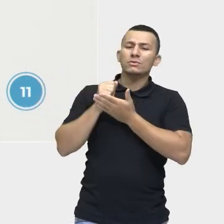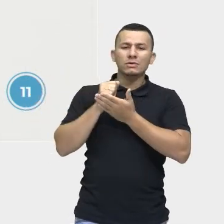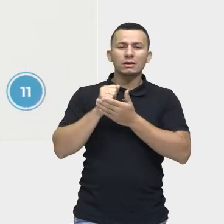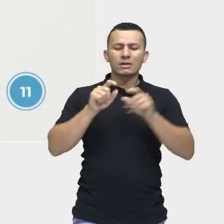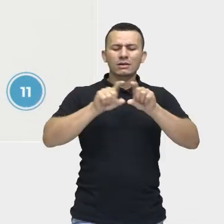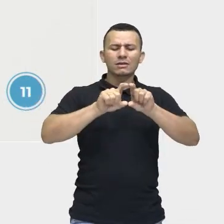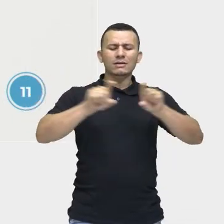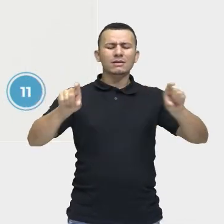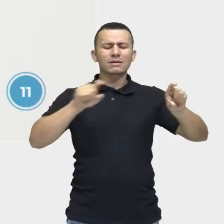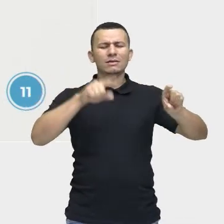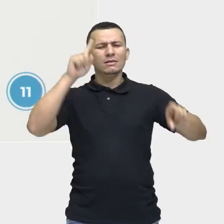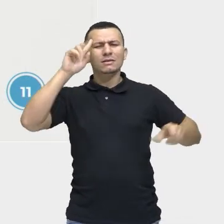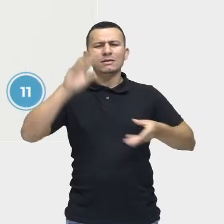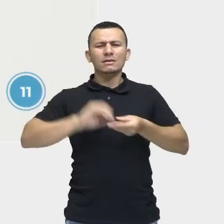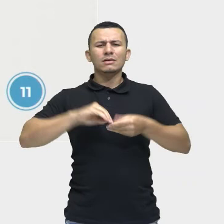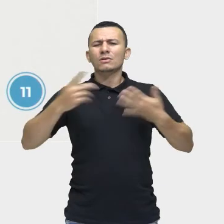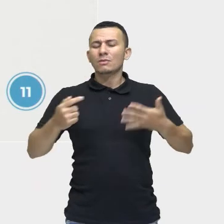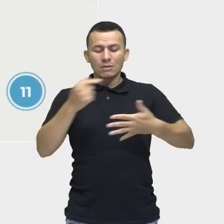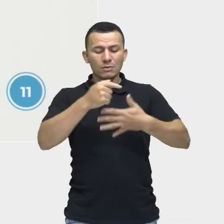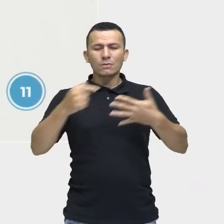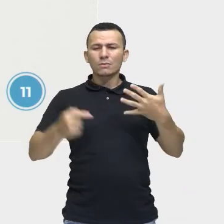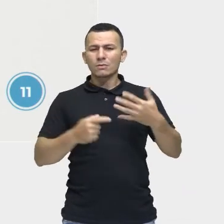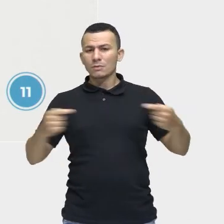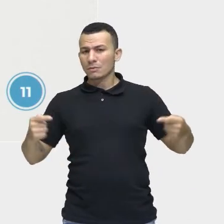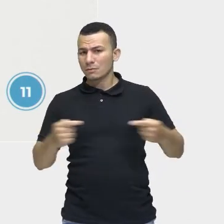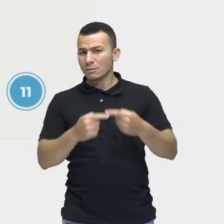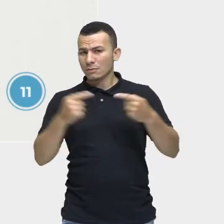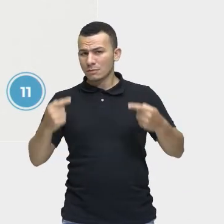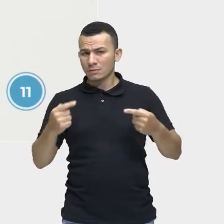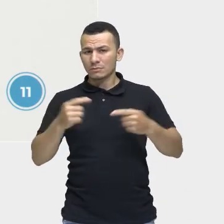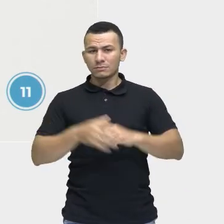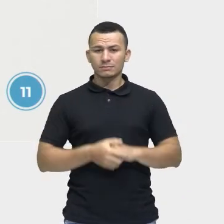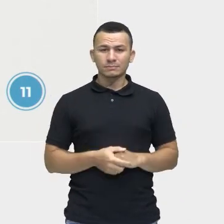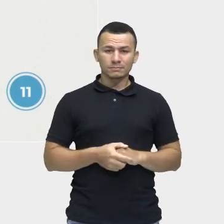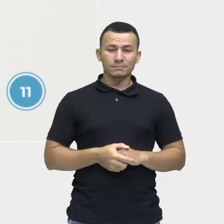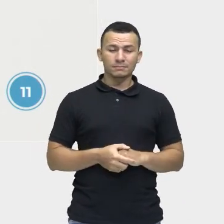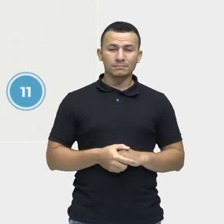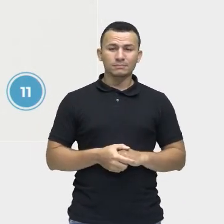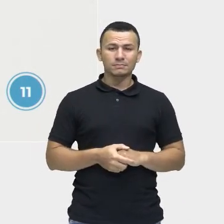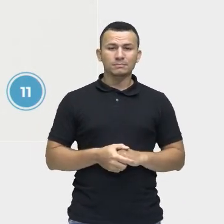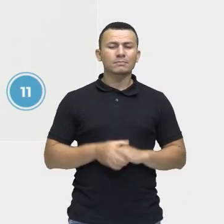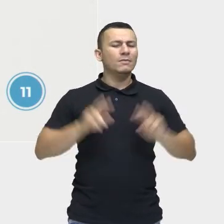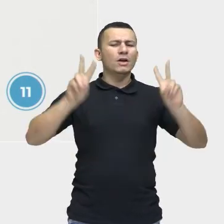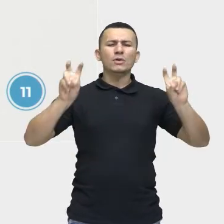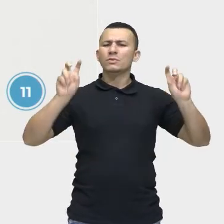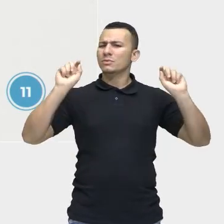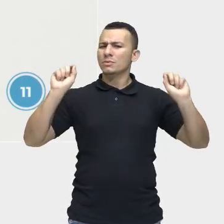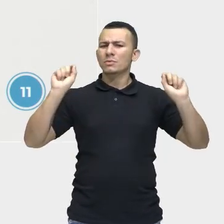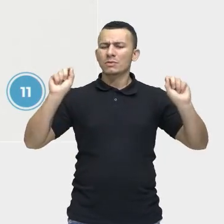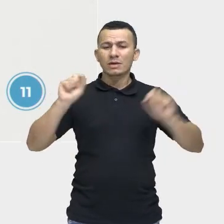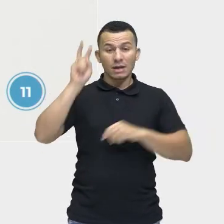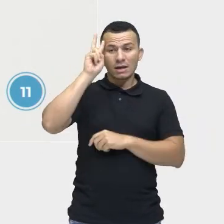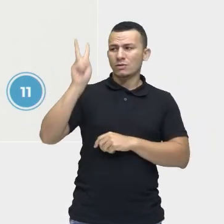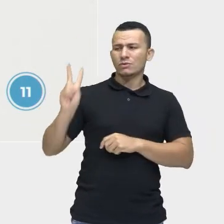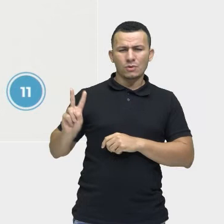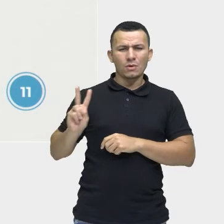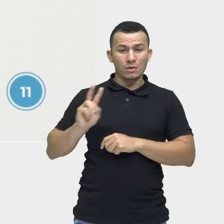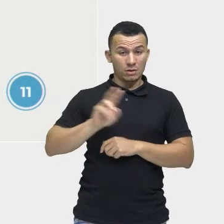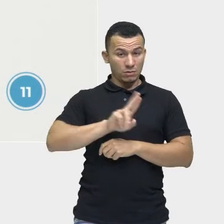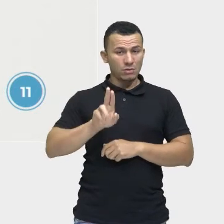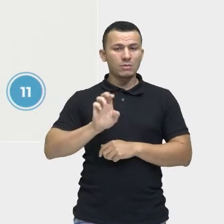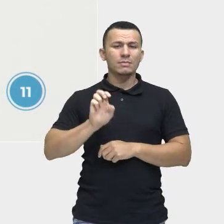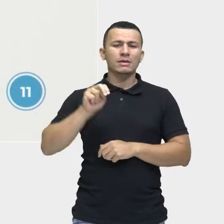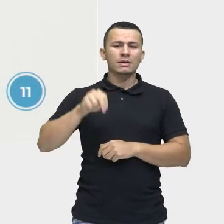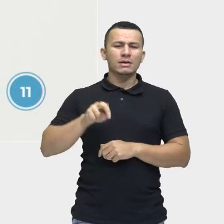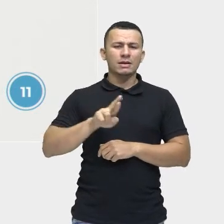do enredo é esse? Não é? Qual é o elemento aqui ele está se referindo? O enredo é a história em si, não é? A trama